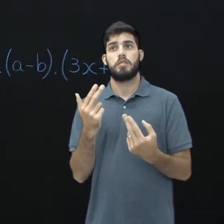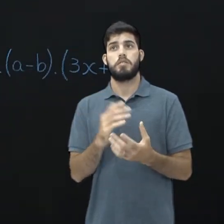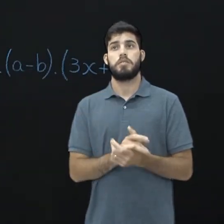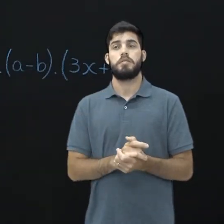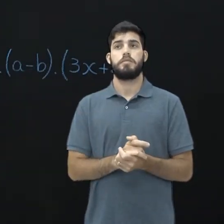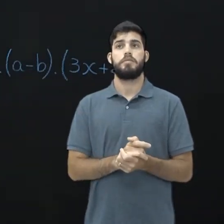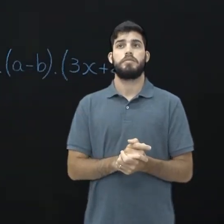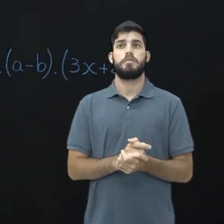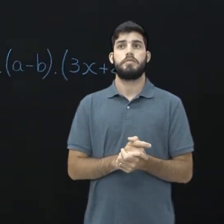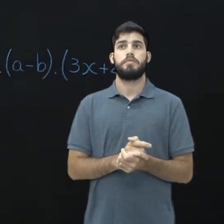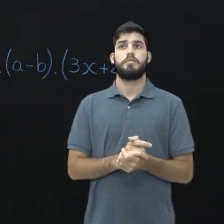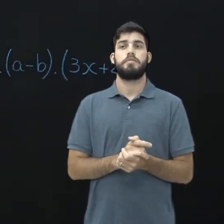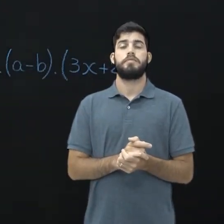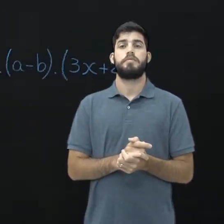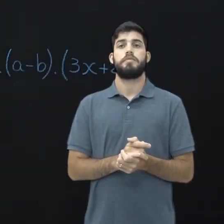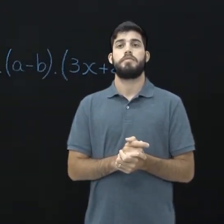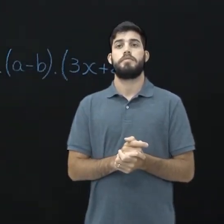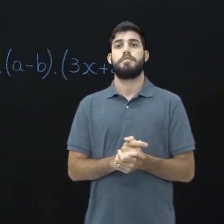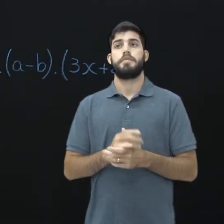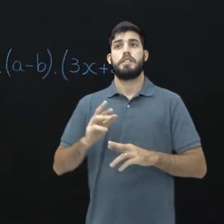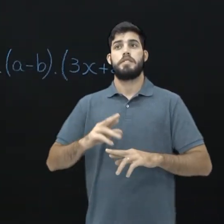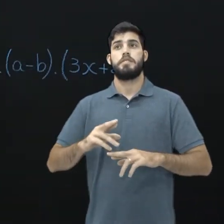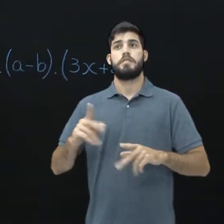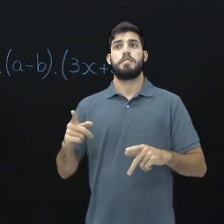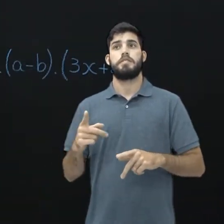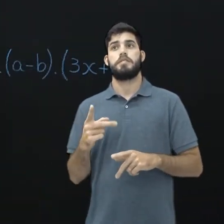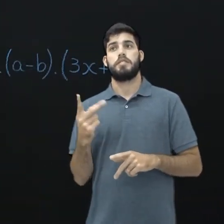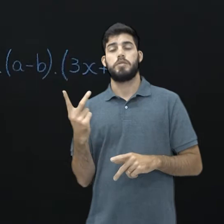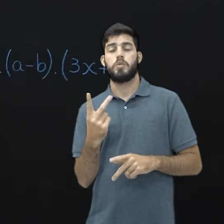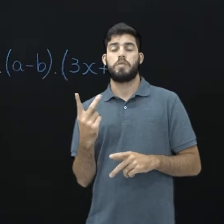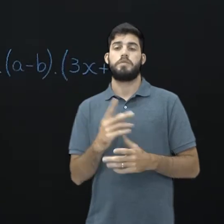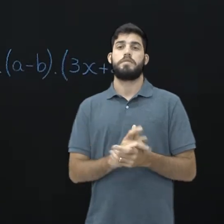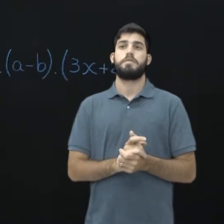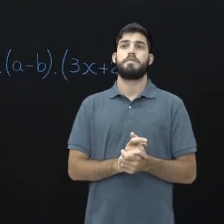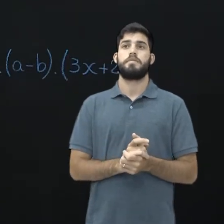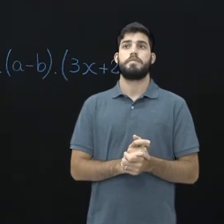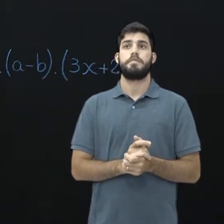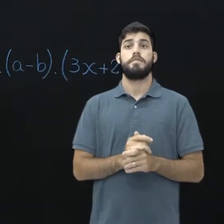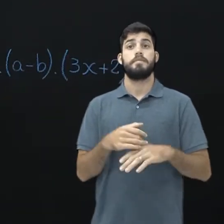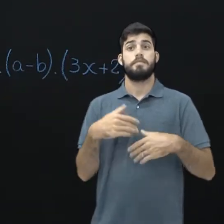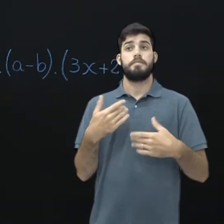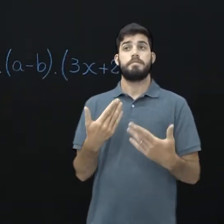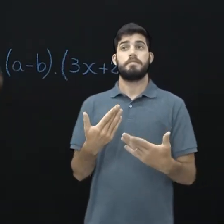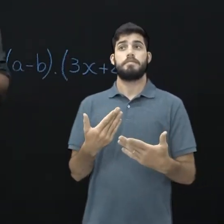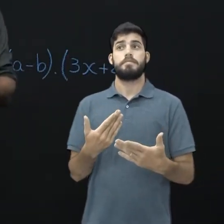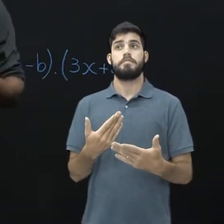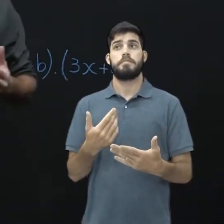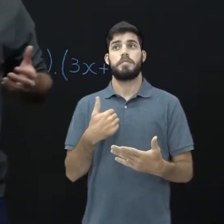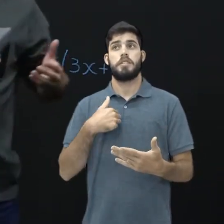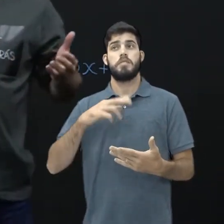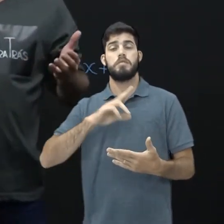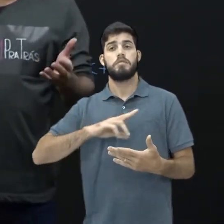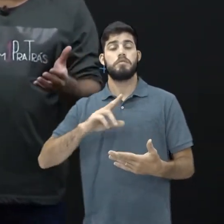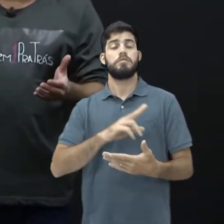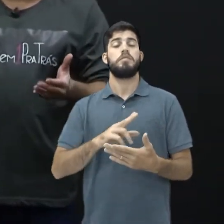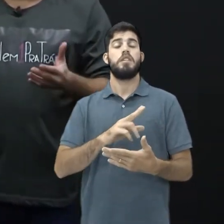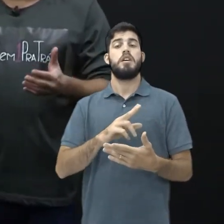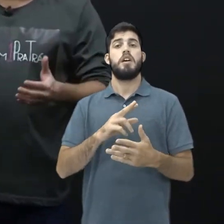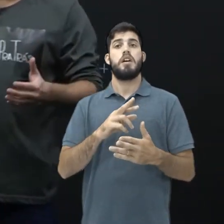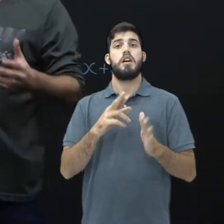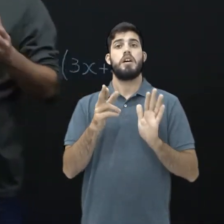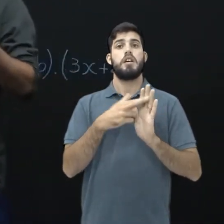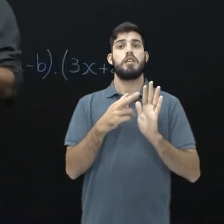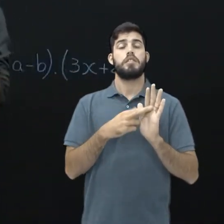ou seja, a diferença de 2 quadrados. Sendo assim, então, pessoal, eu vou usar a mesma regra